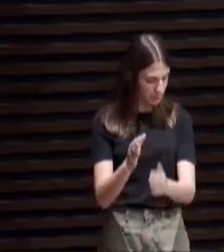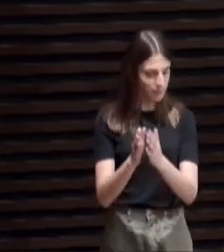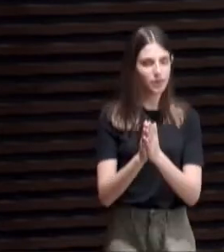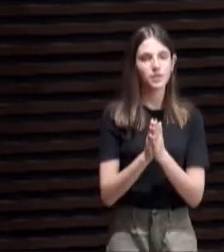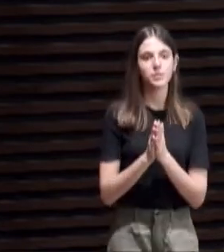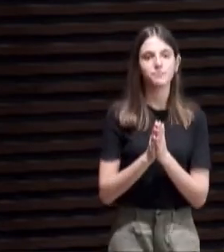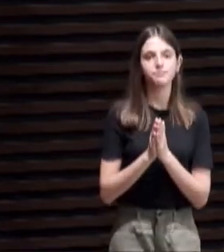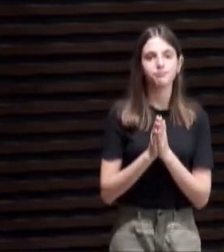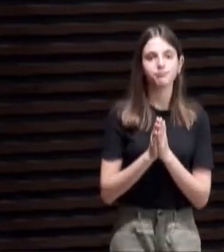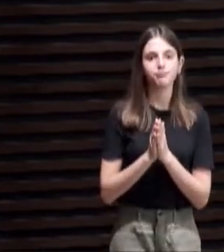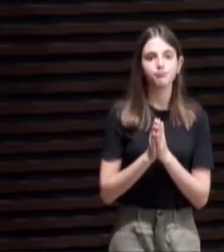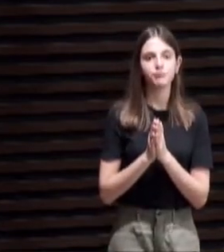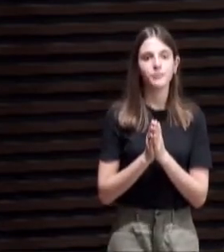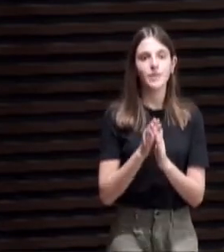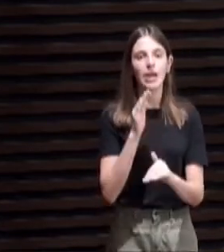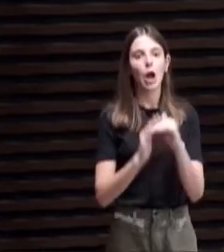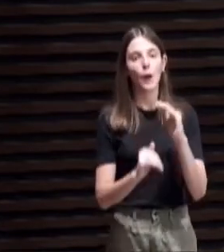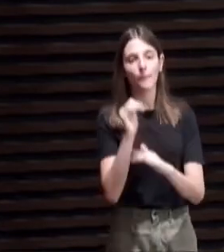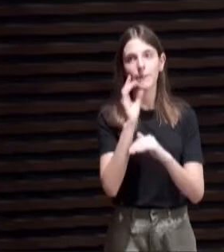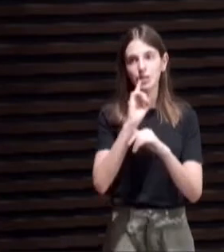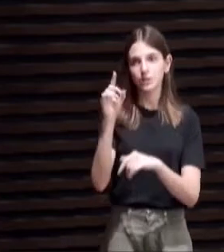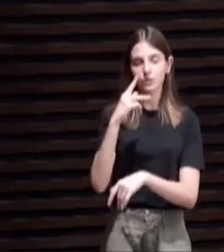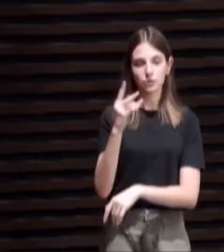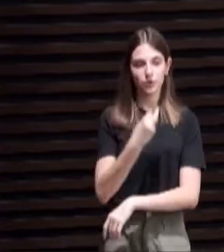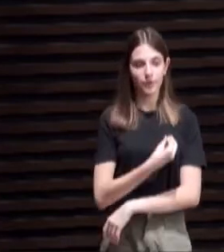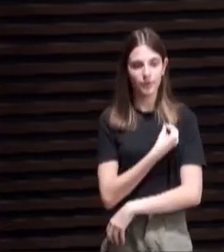ação de Deus na sua vida, não é sequer para você.